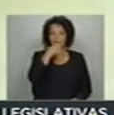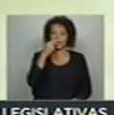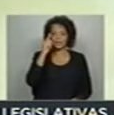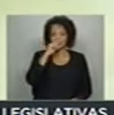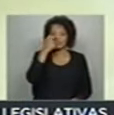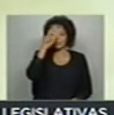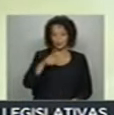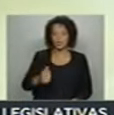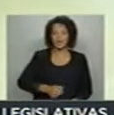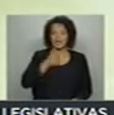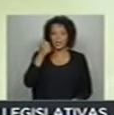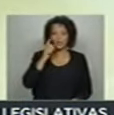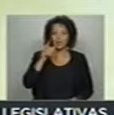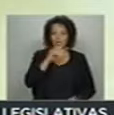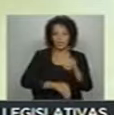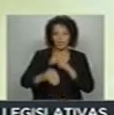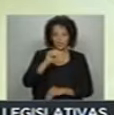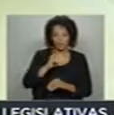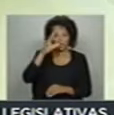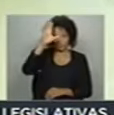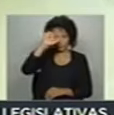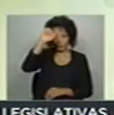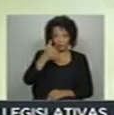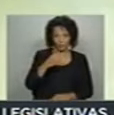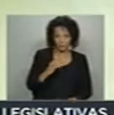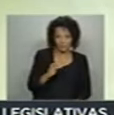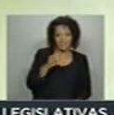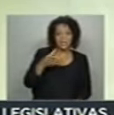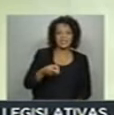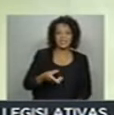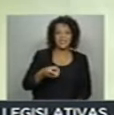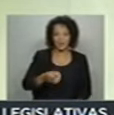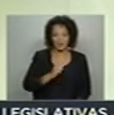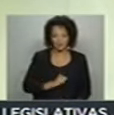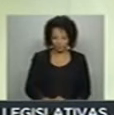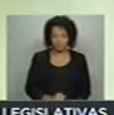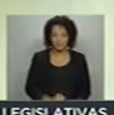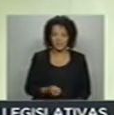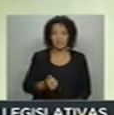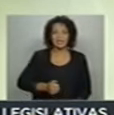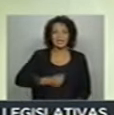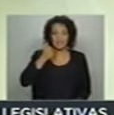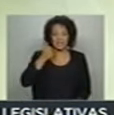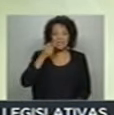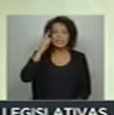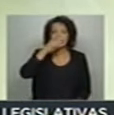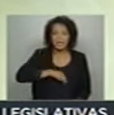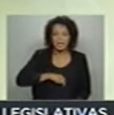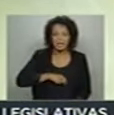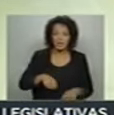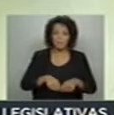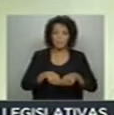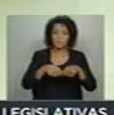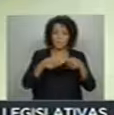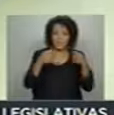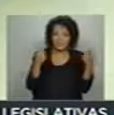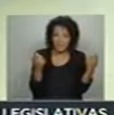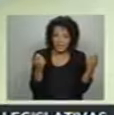do vencedor às eleições legislativas 2019. Foram ganhas pelo